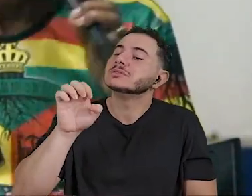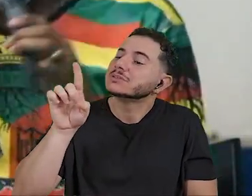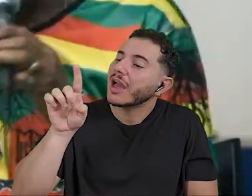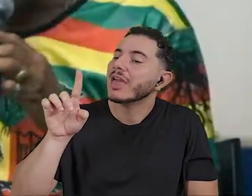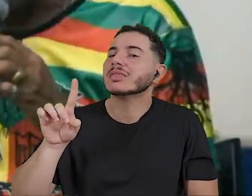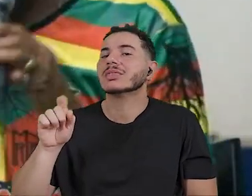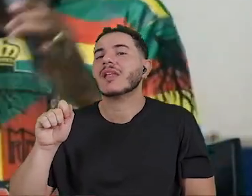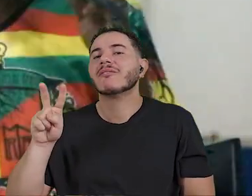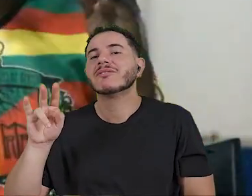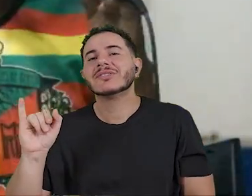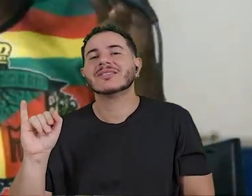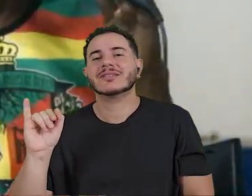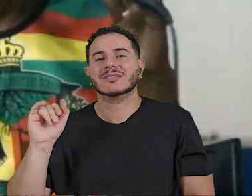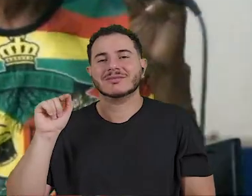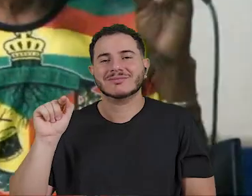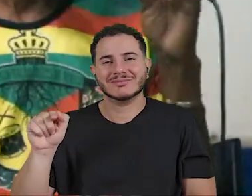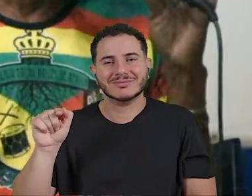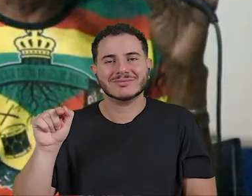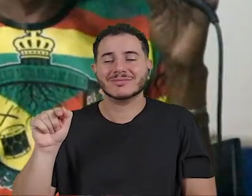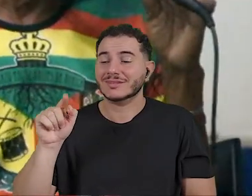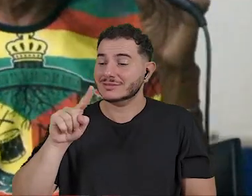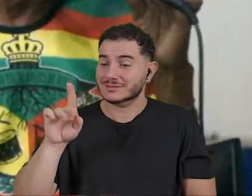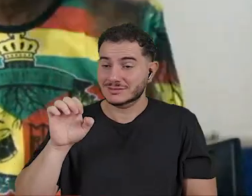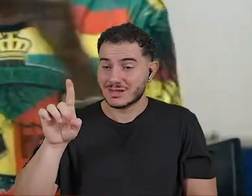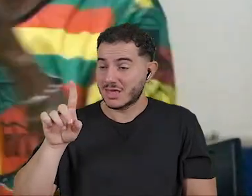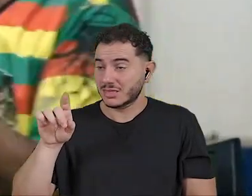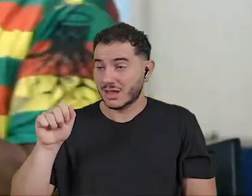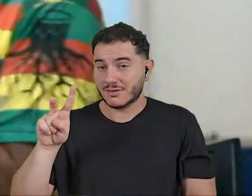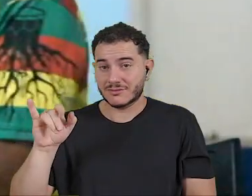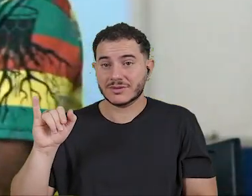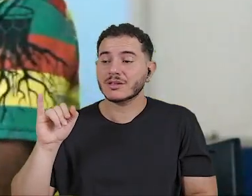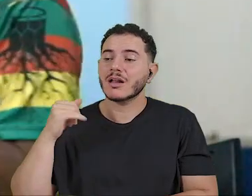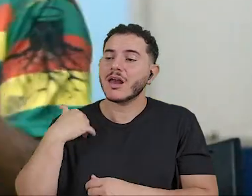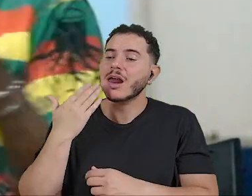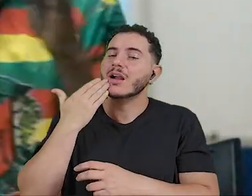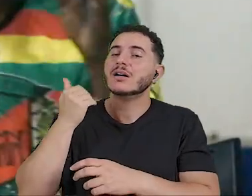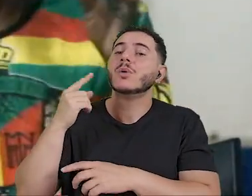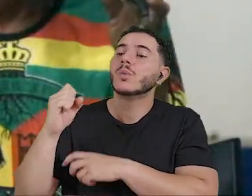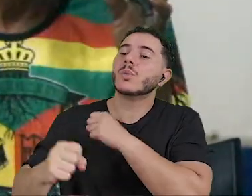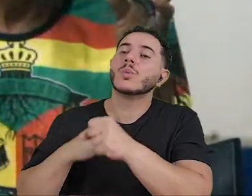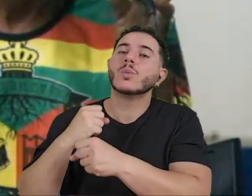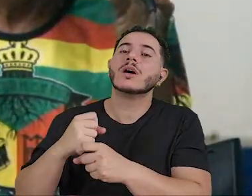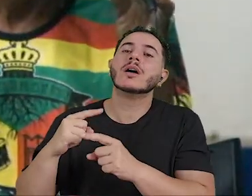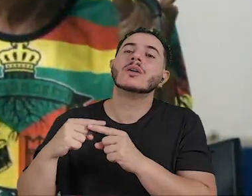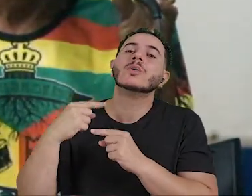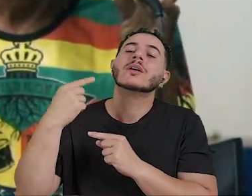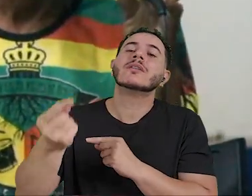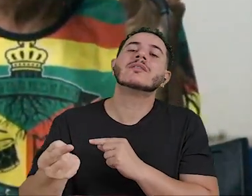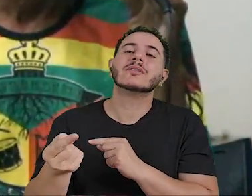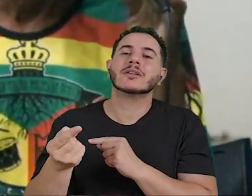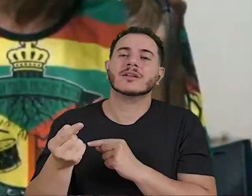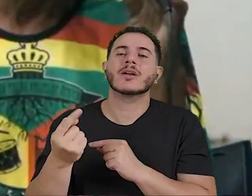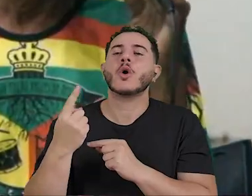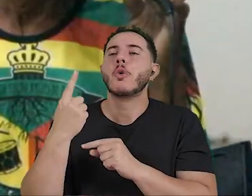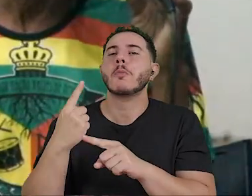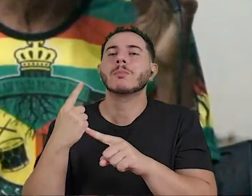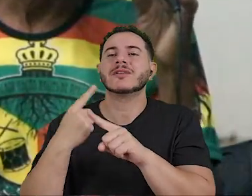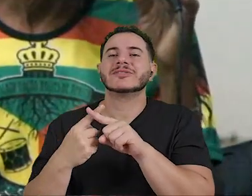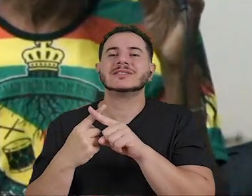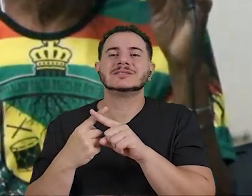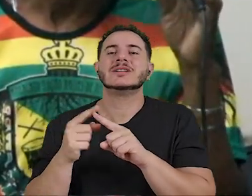No ano seguinte, veio Luciano. Não, veio Carlos. Primeiro ano tinha uma vez. Uma vez